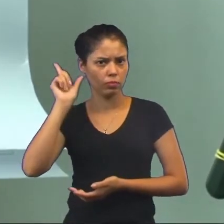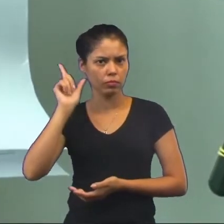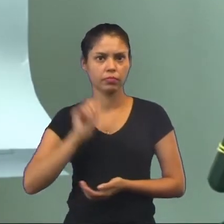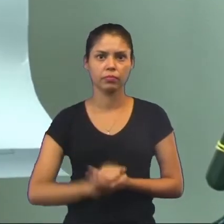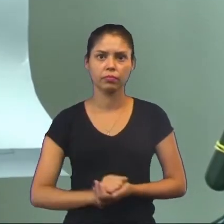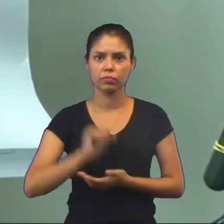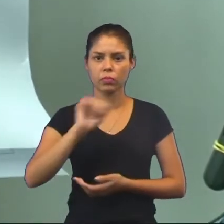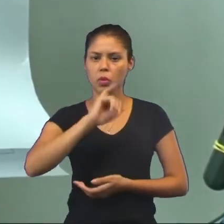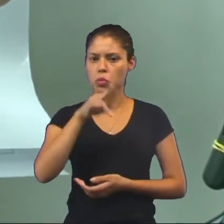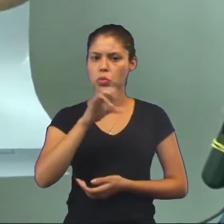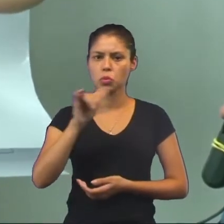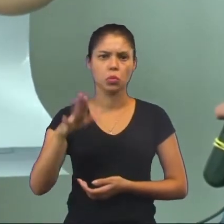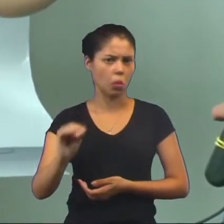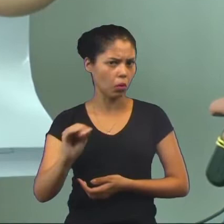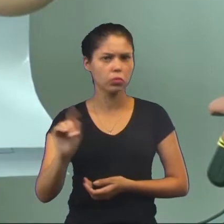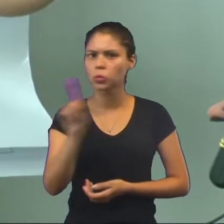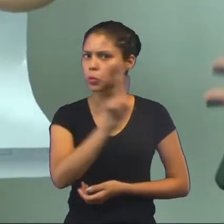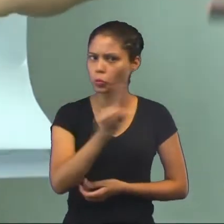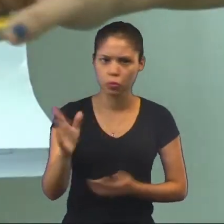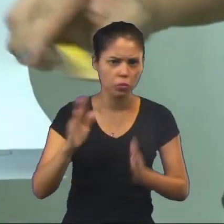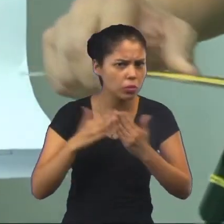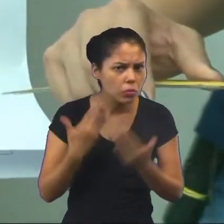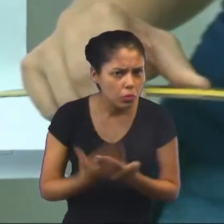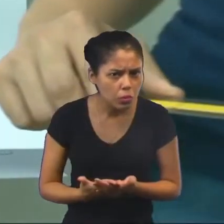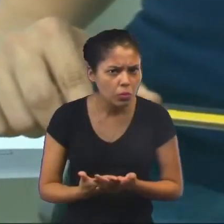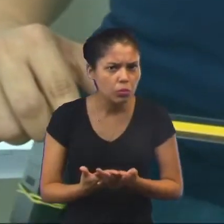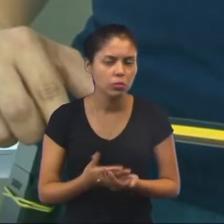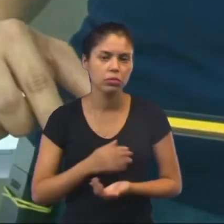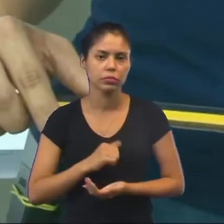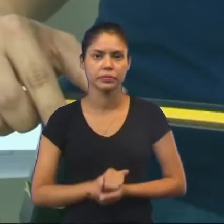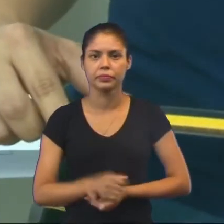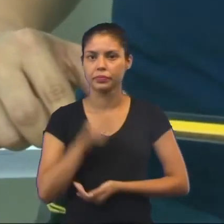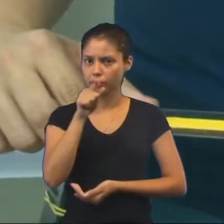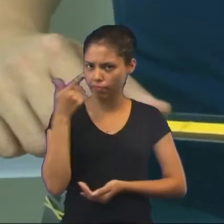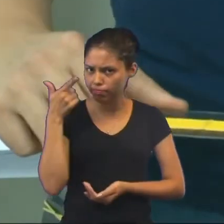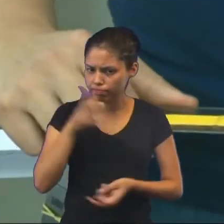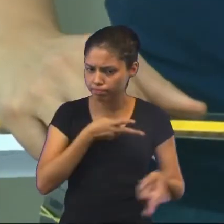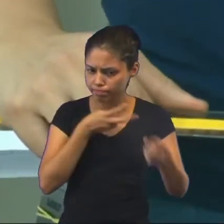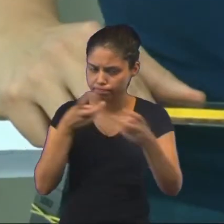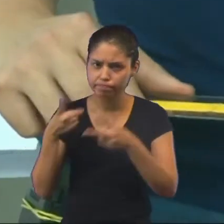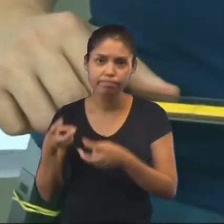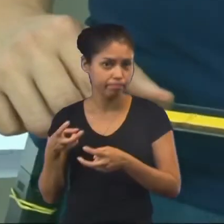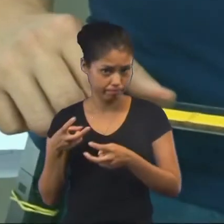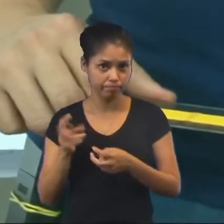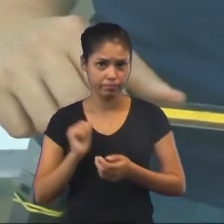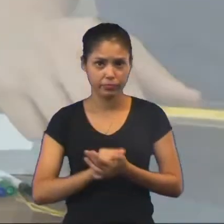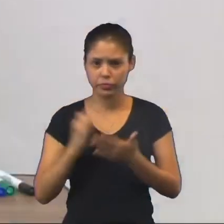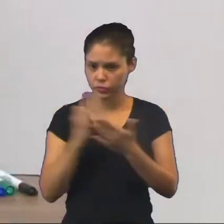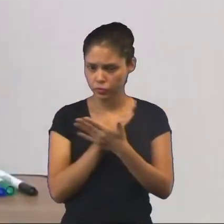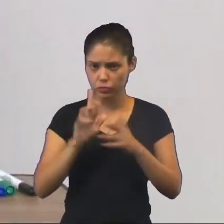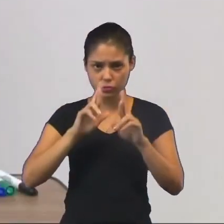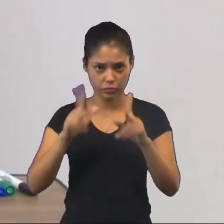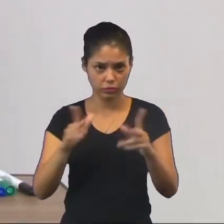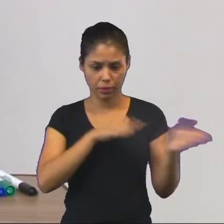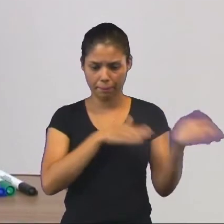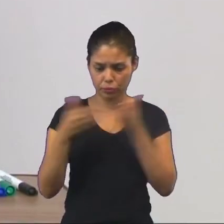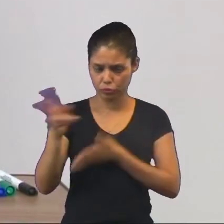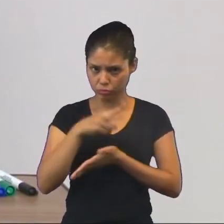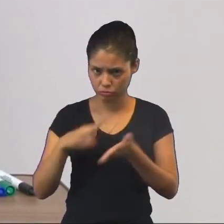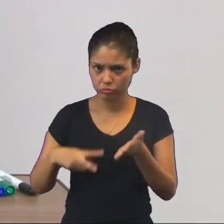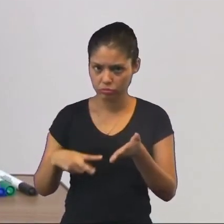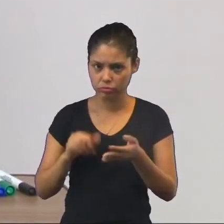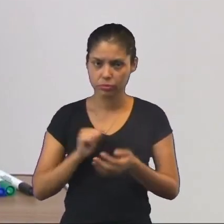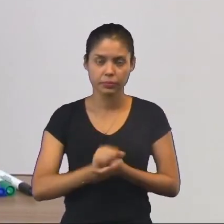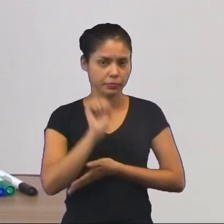Ontem, João não foi à escola. Olha só, vocês conseguiram perceber aqui alguma diferença a partir dessa